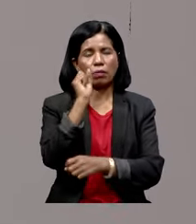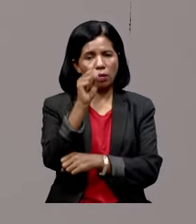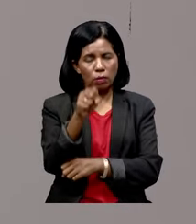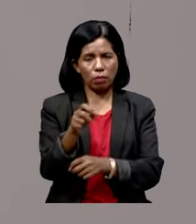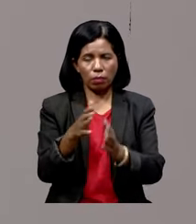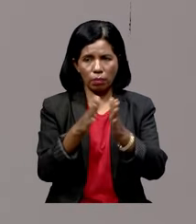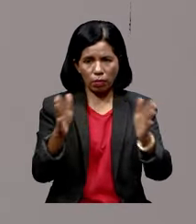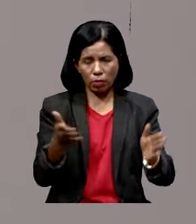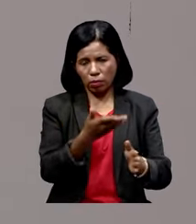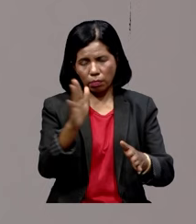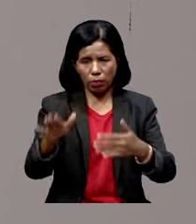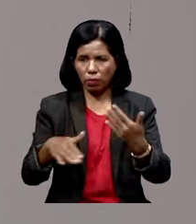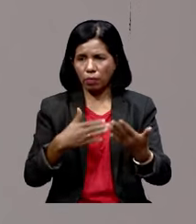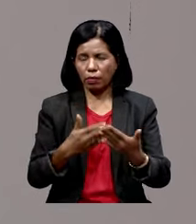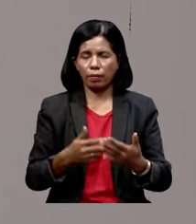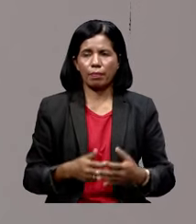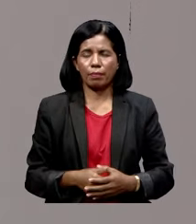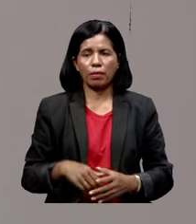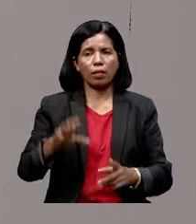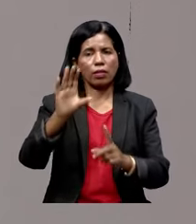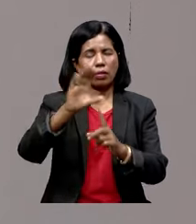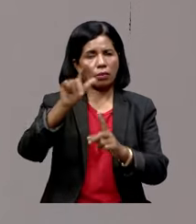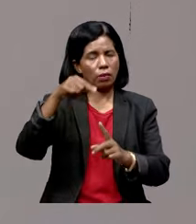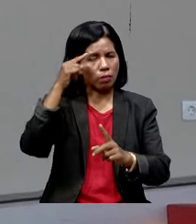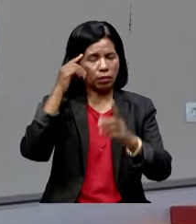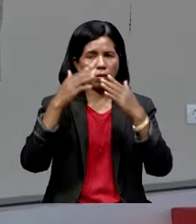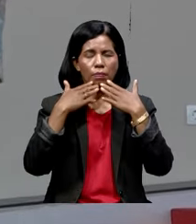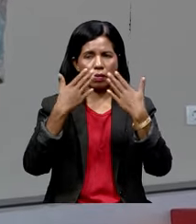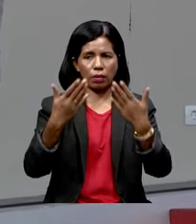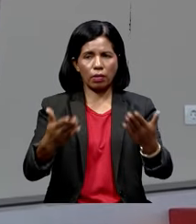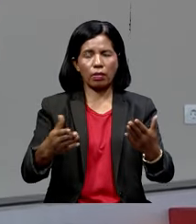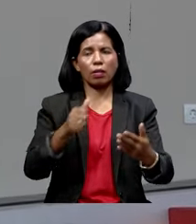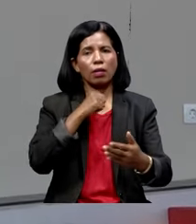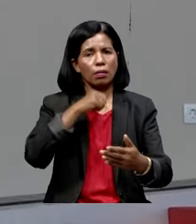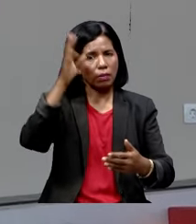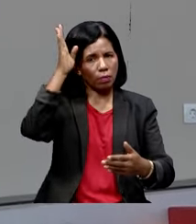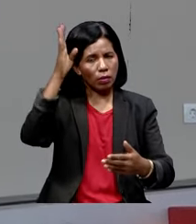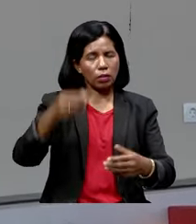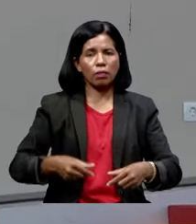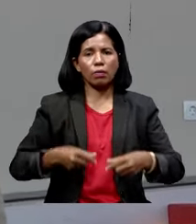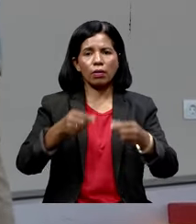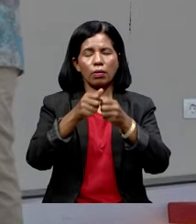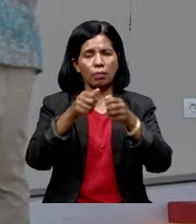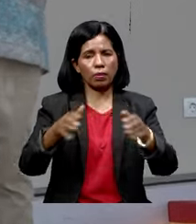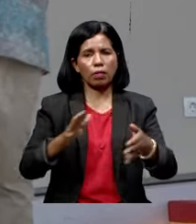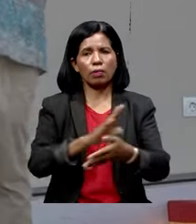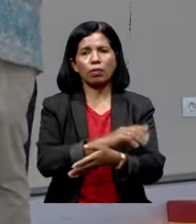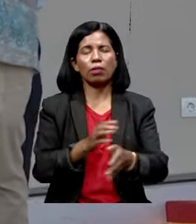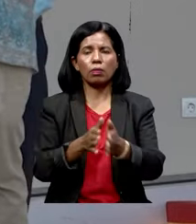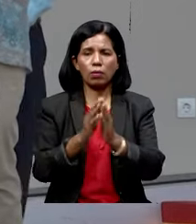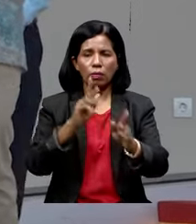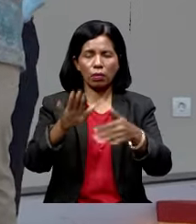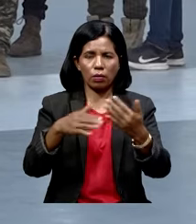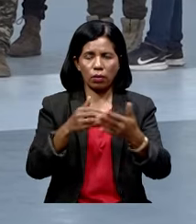as bem, você não. Sefi Governo agradece para o Cardeal, nebe foona benção do altar, né? No russo bem mahoto, a